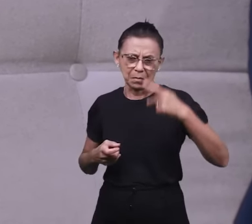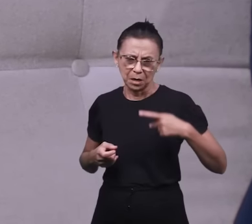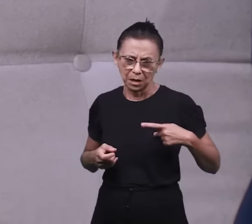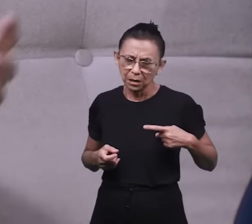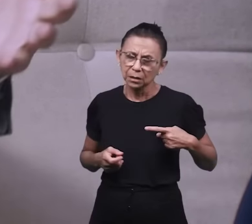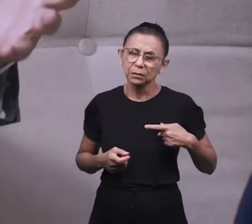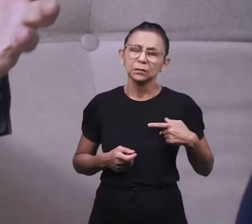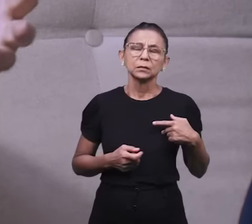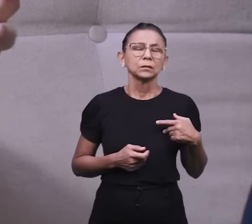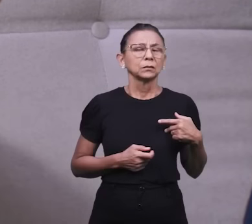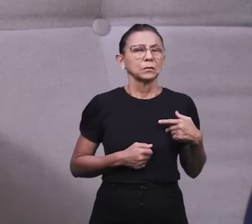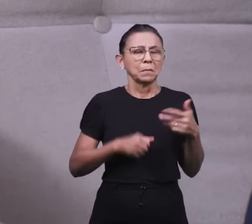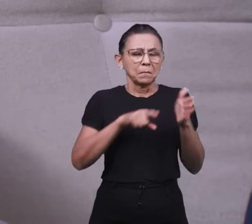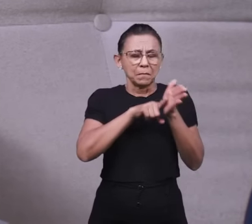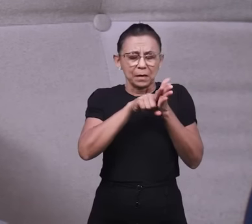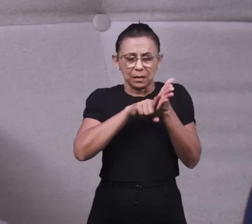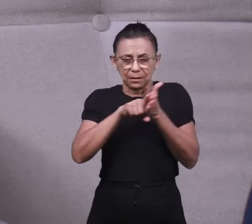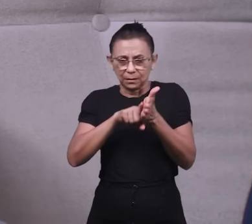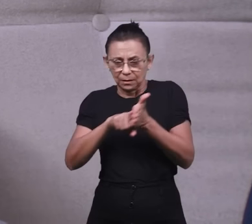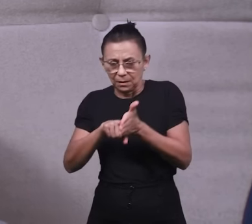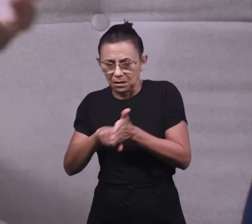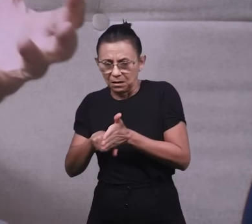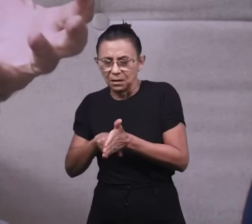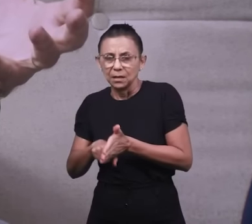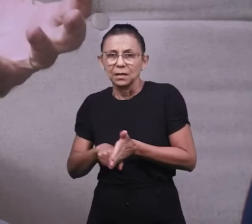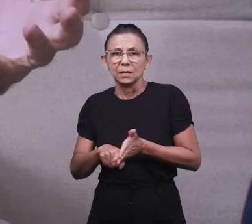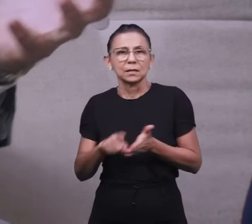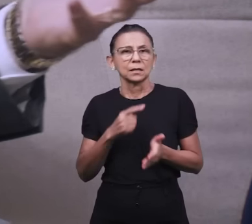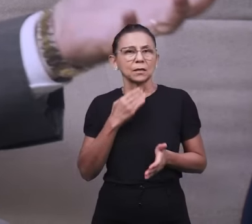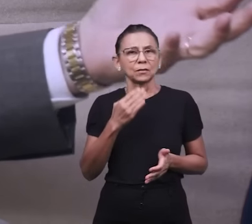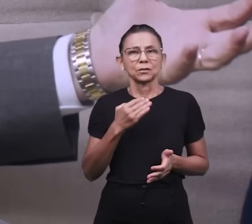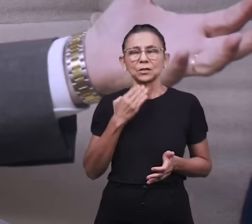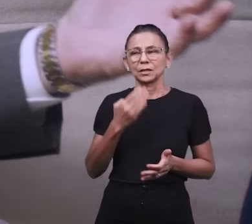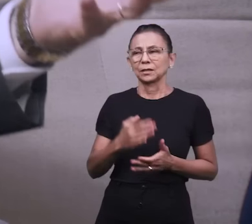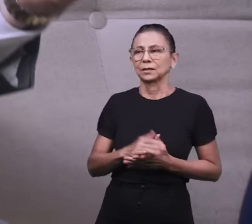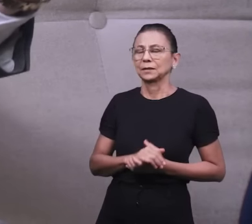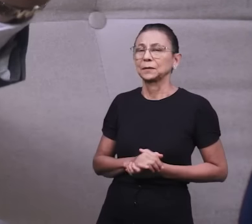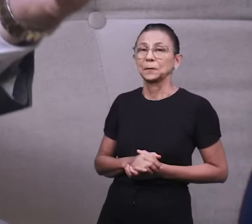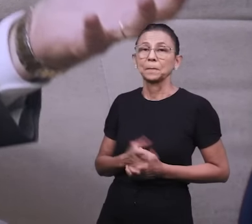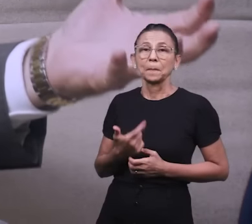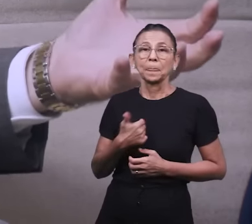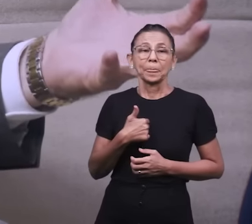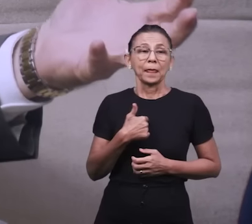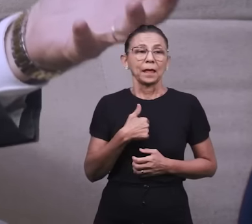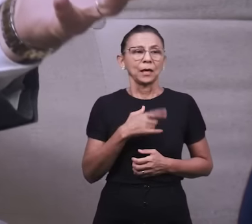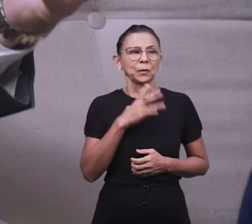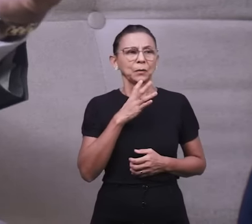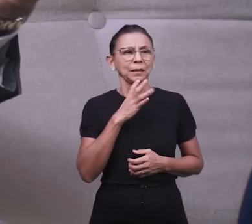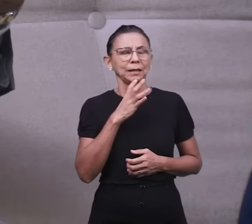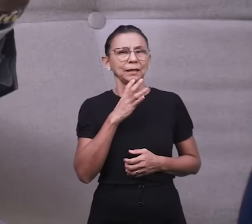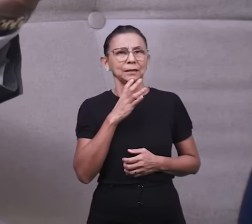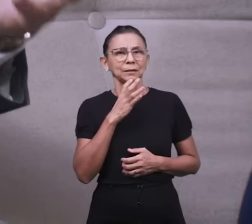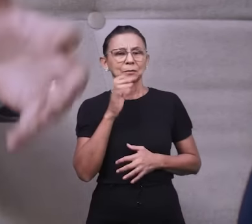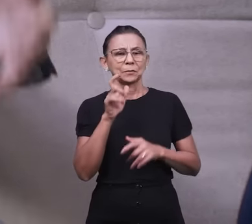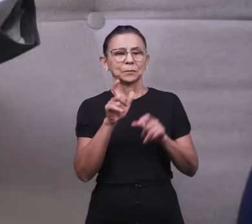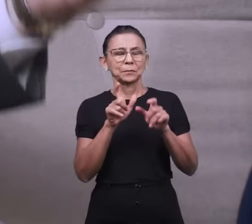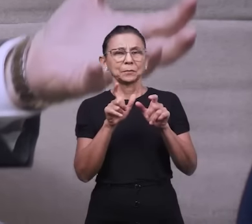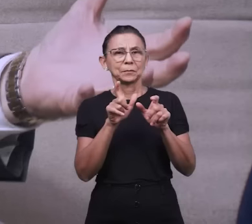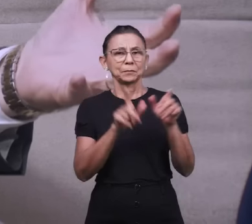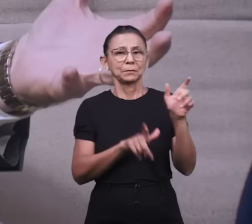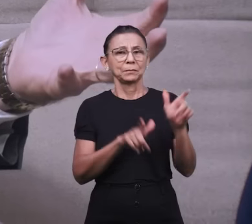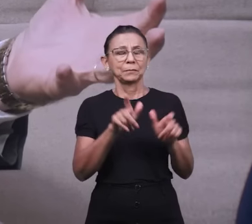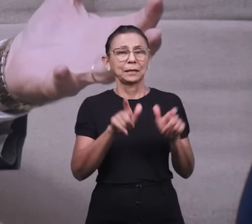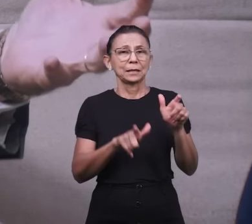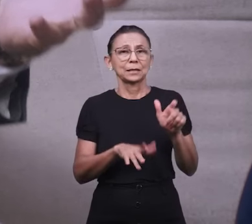alcançar aí você vê pessoas com a cultura imensa eu até falo eu conheço pessoas eu fico pensando muito